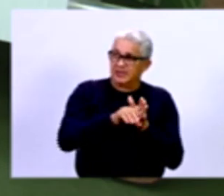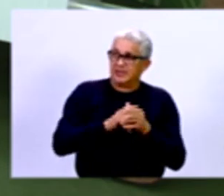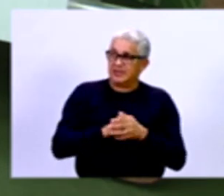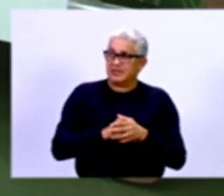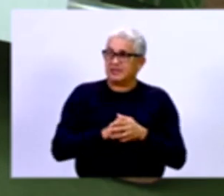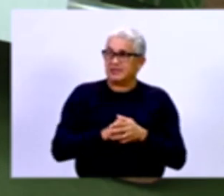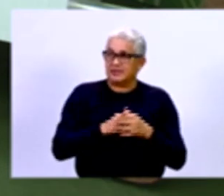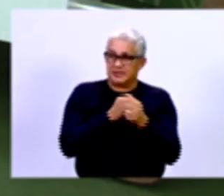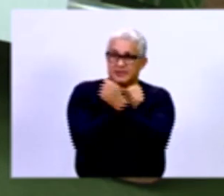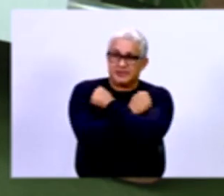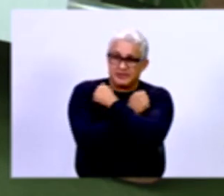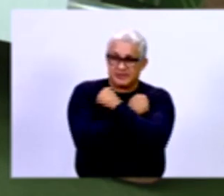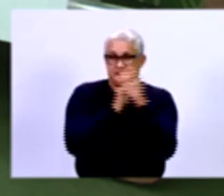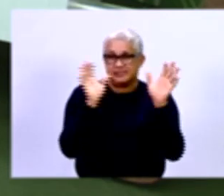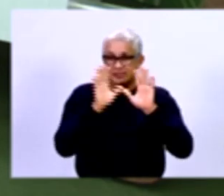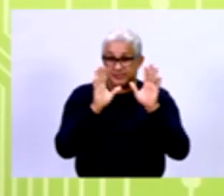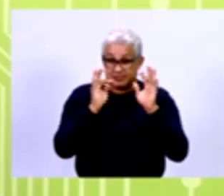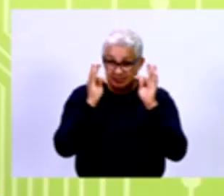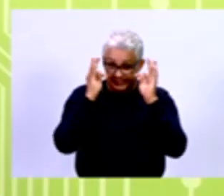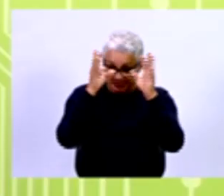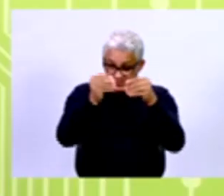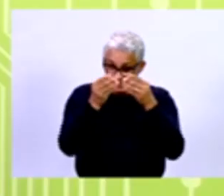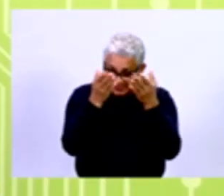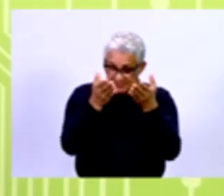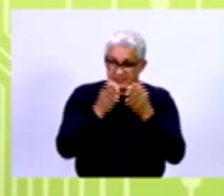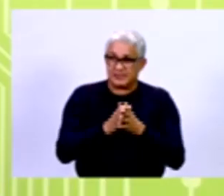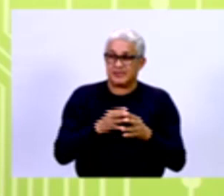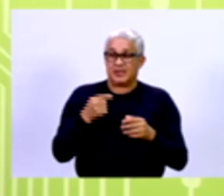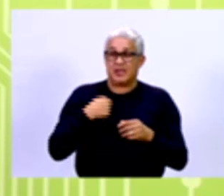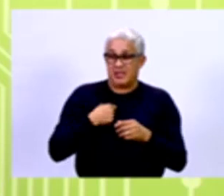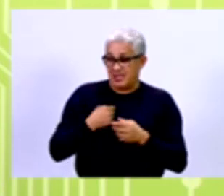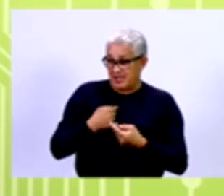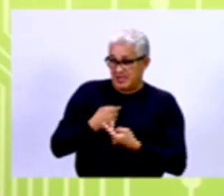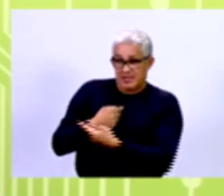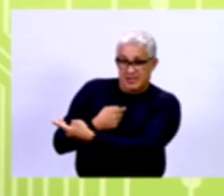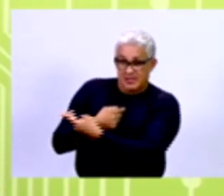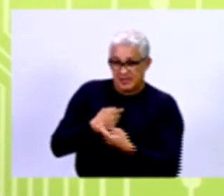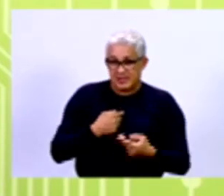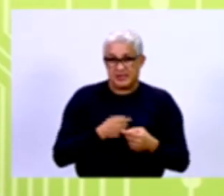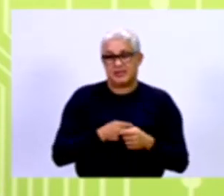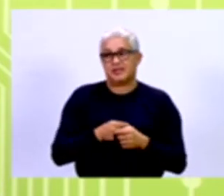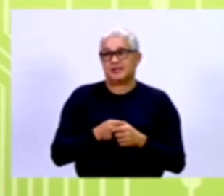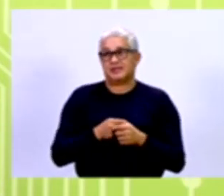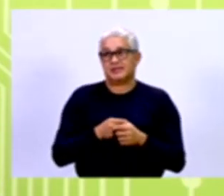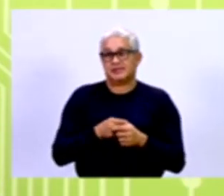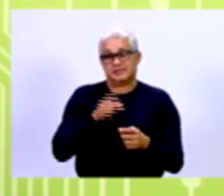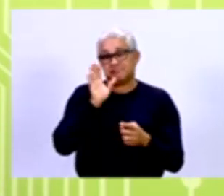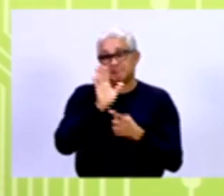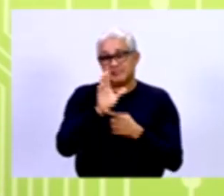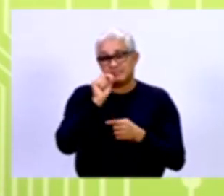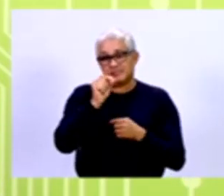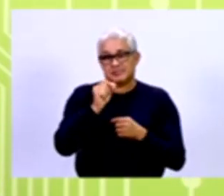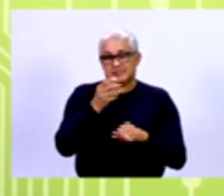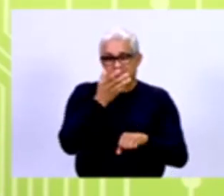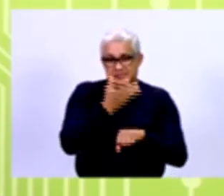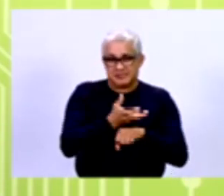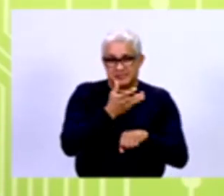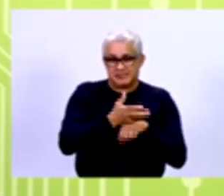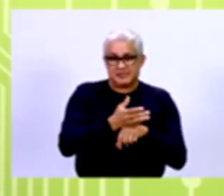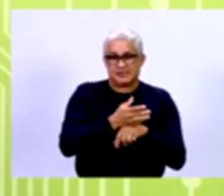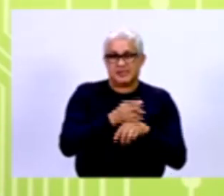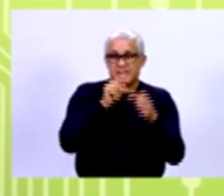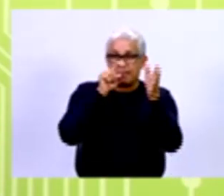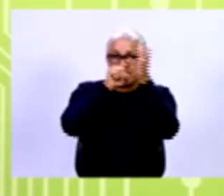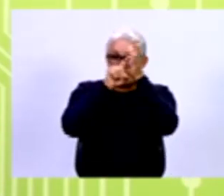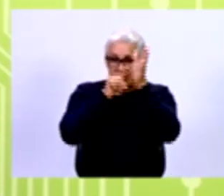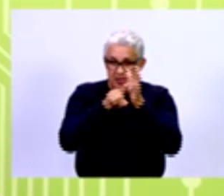todos. Olha só, o que nós dissemos, eu e a professora procuramos sinalizar ao longo da disciplina várias questões que